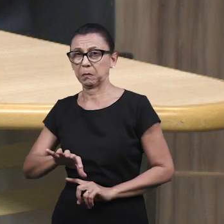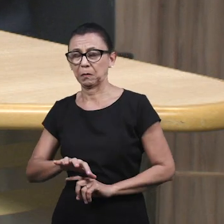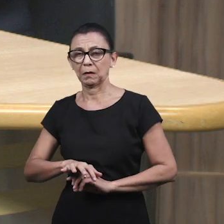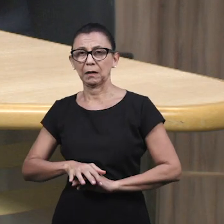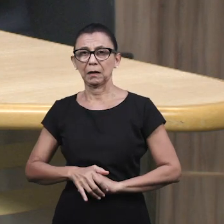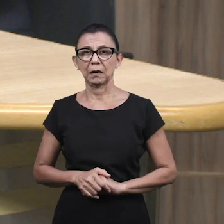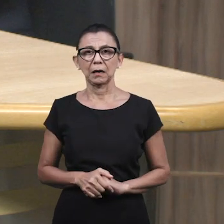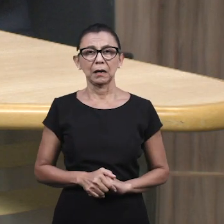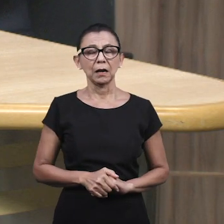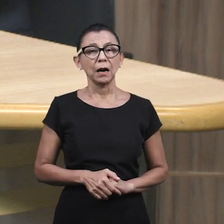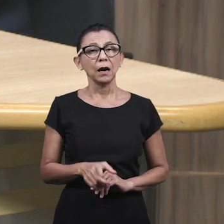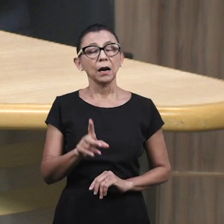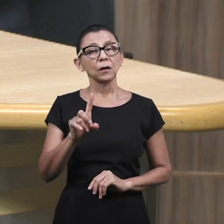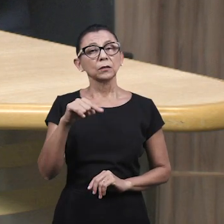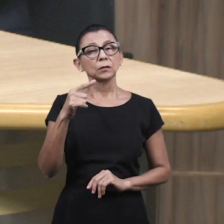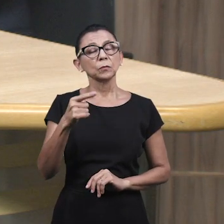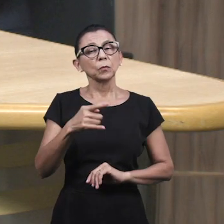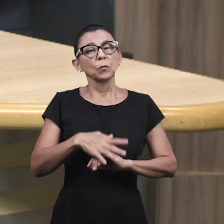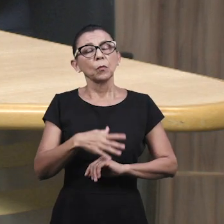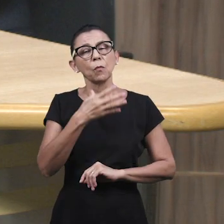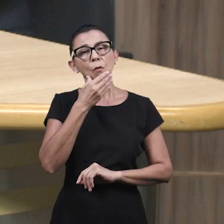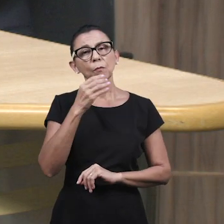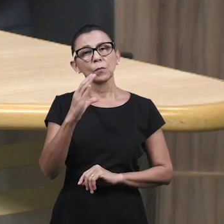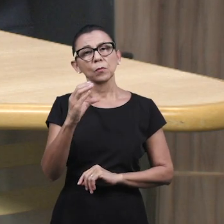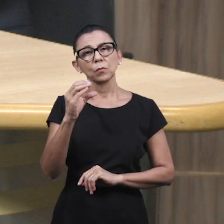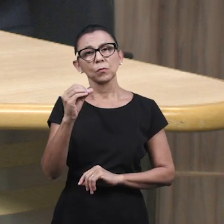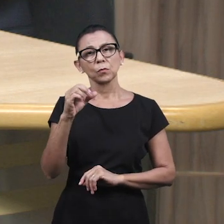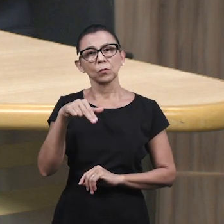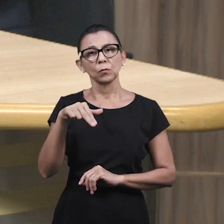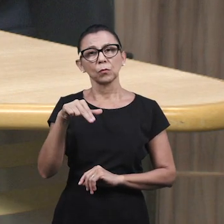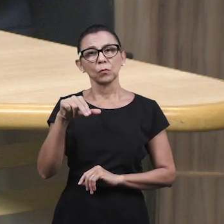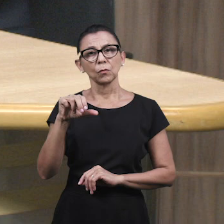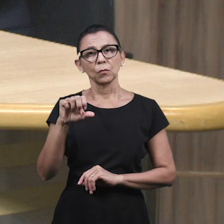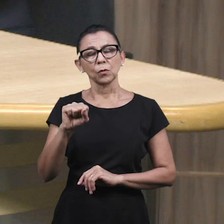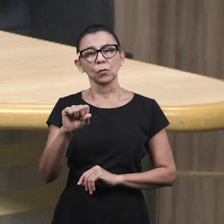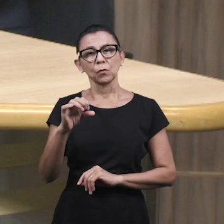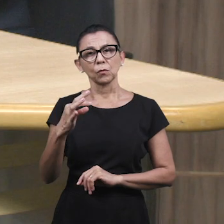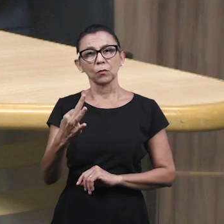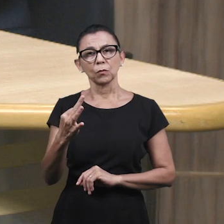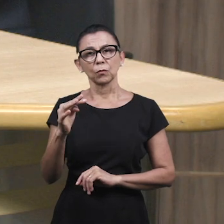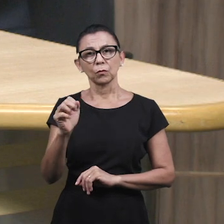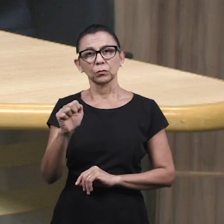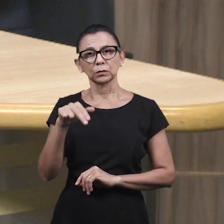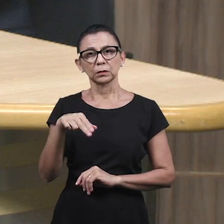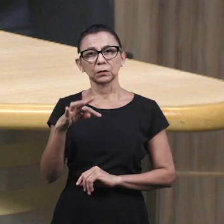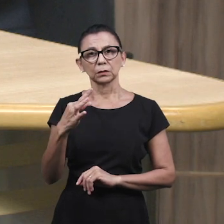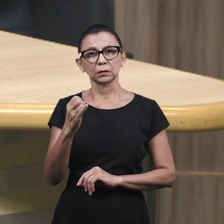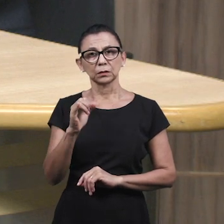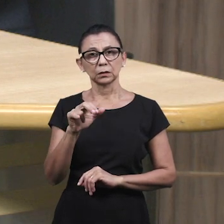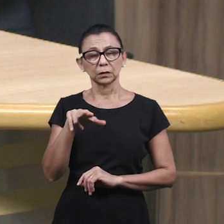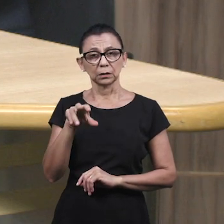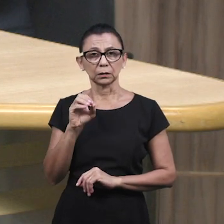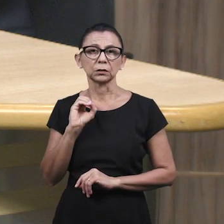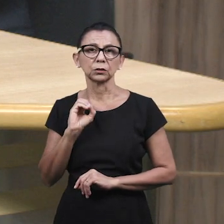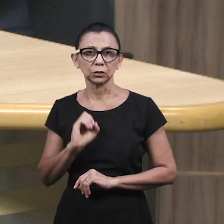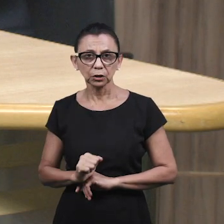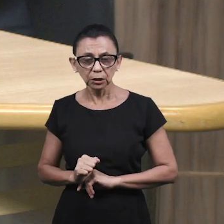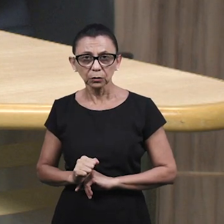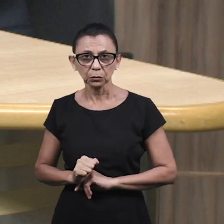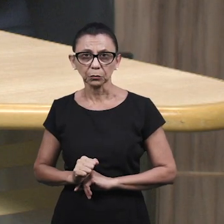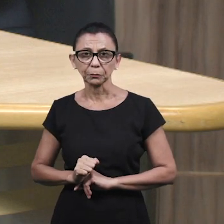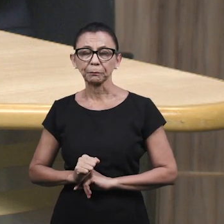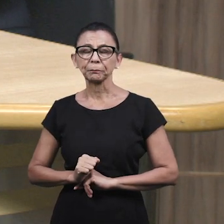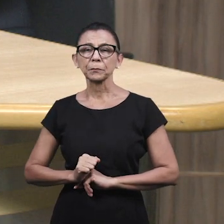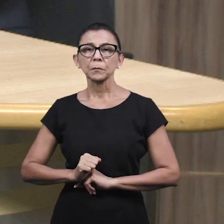ao cristão. Por que Constantino faz isso? Constantino não se converteu. Ele estava perdendo o